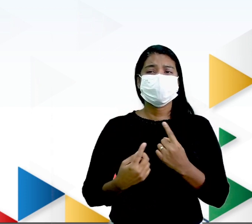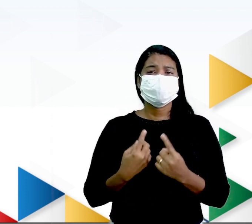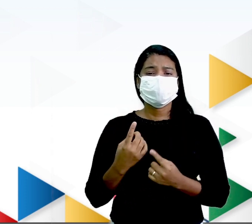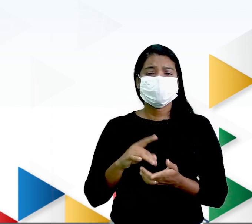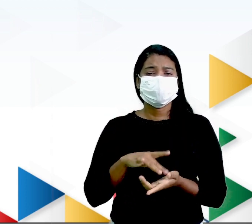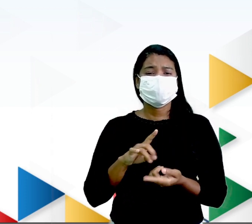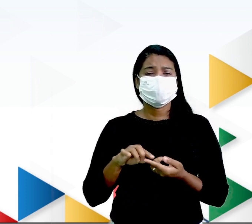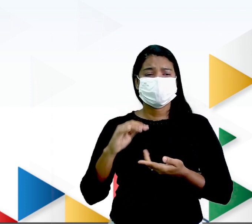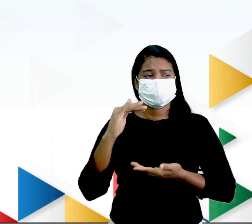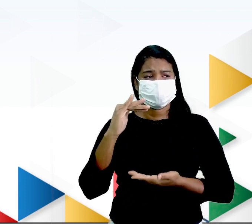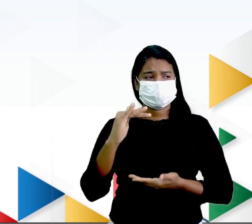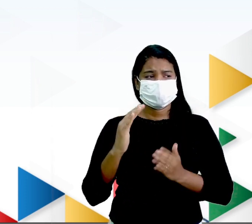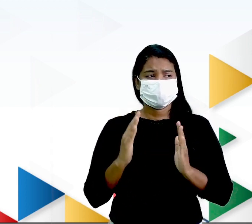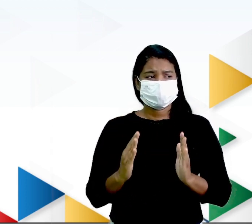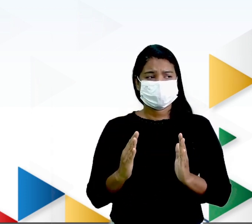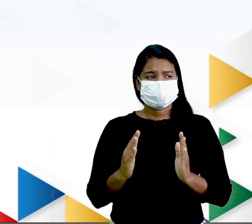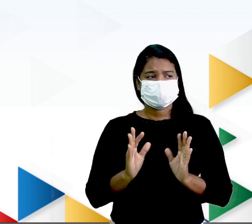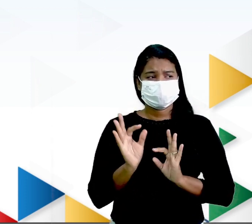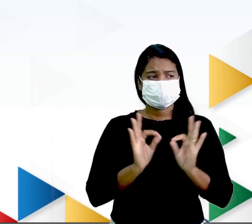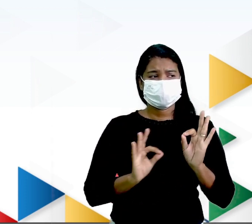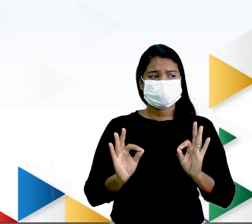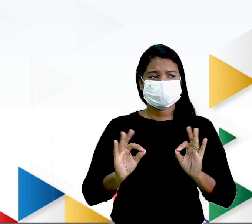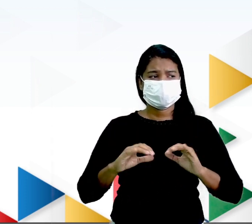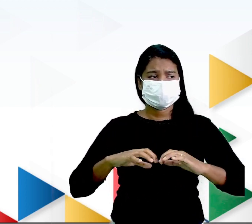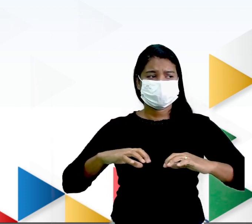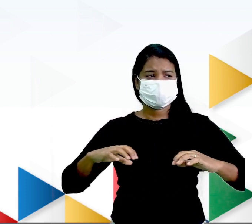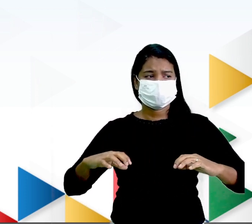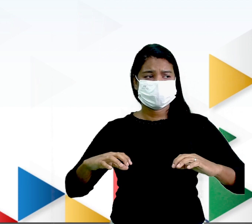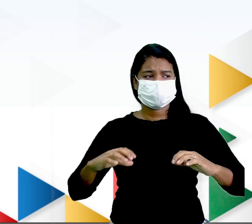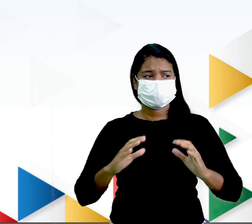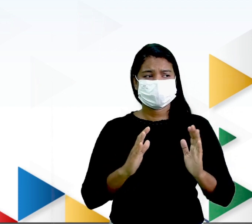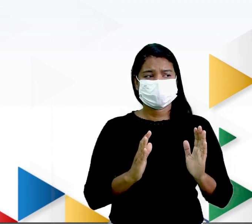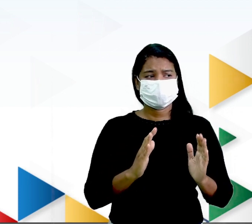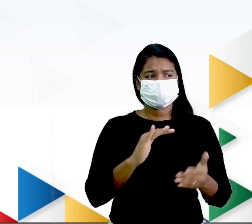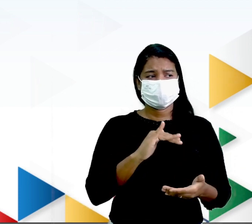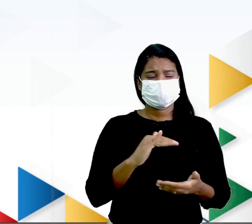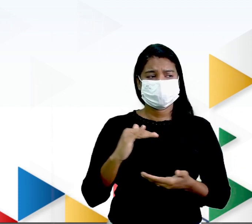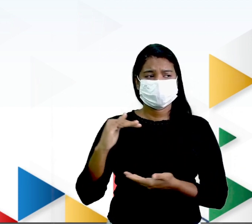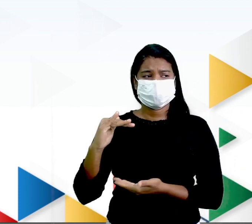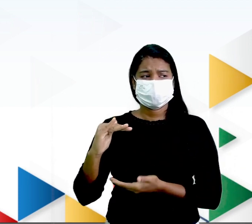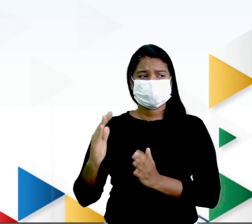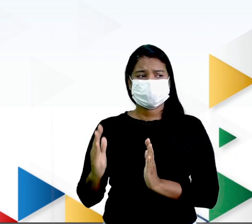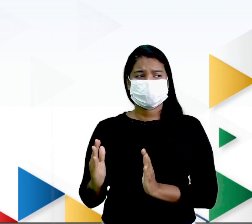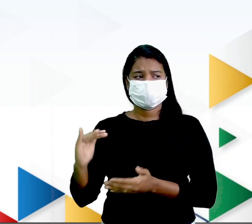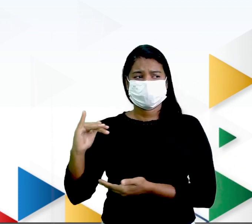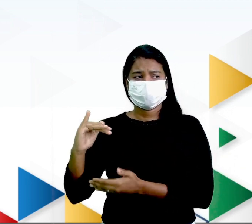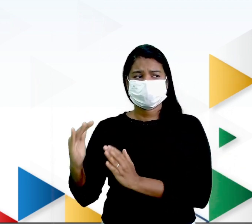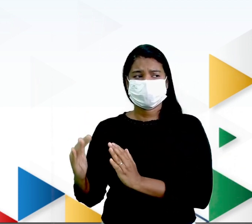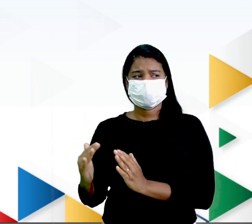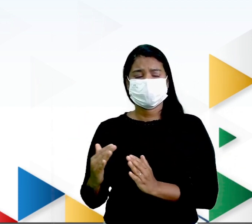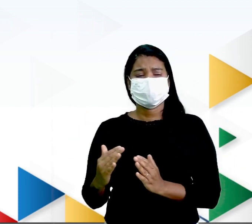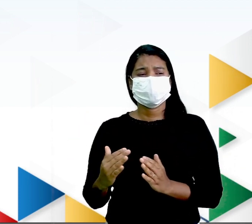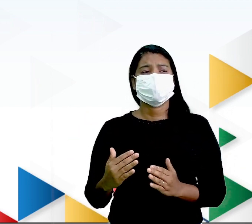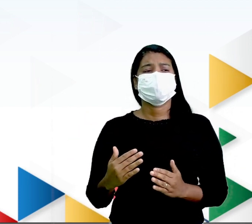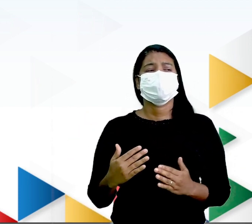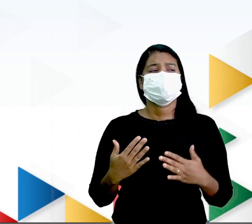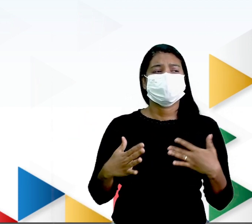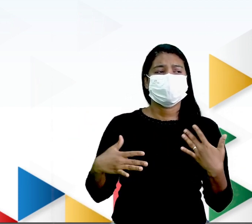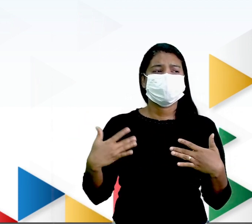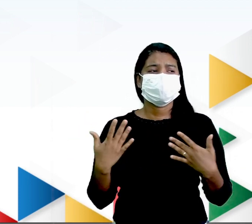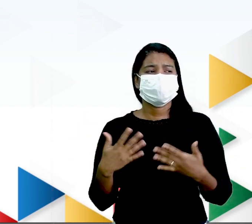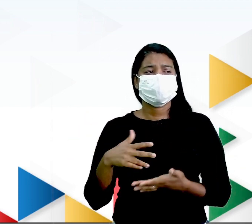em caixinhas separados para que você possa ter a noção de poder se divertir à vontade aí, claro,